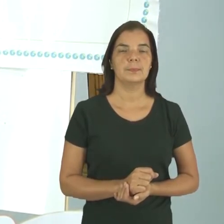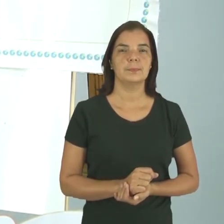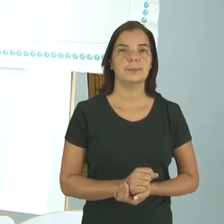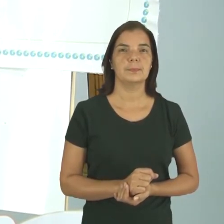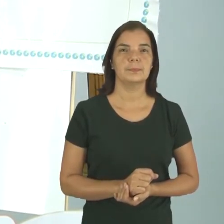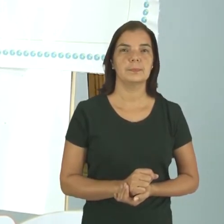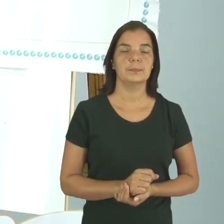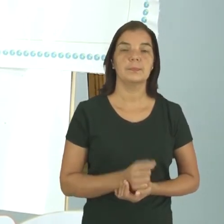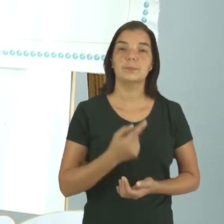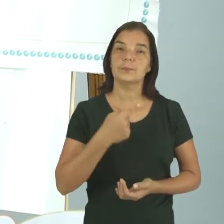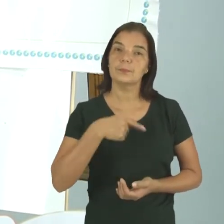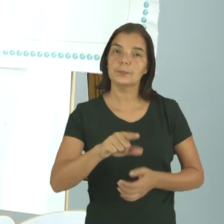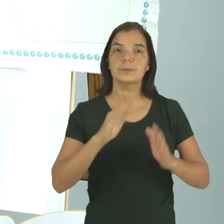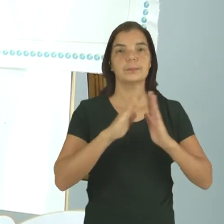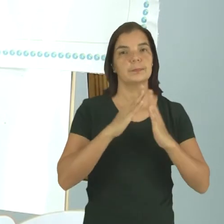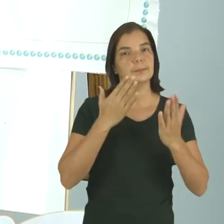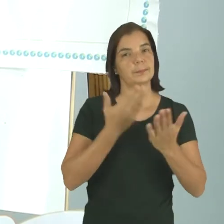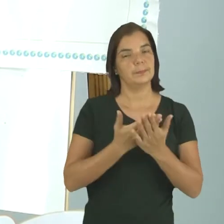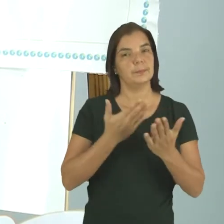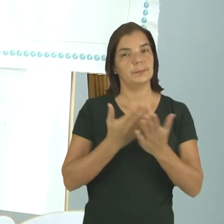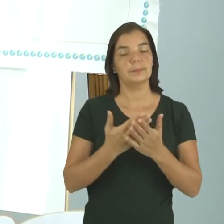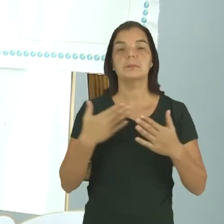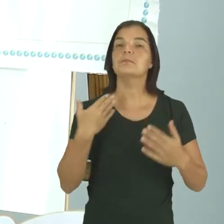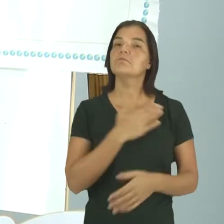Fui para a escola e me diverti